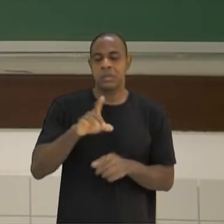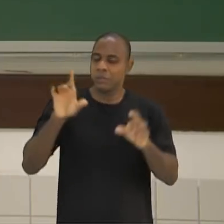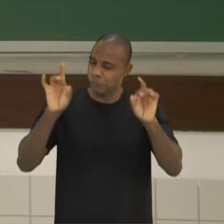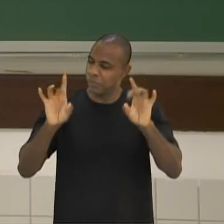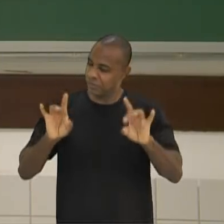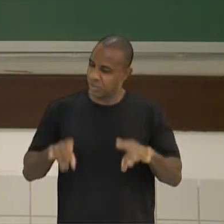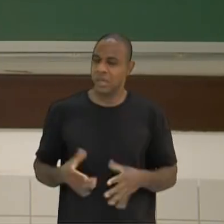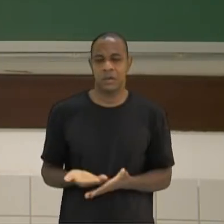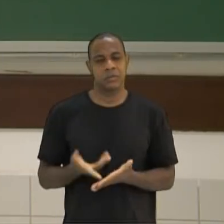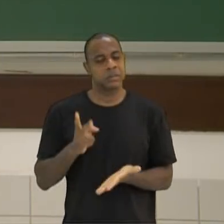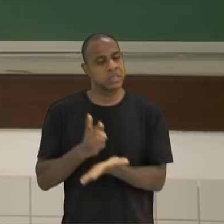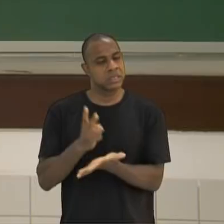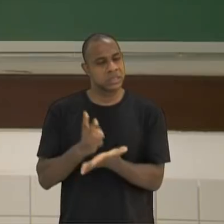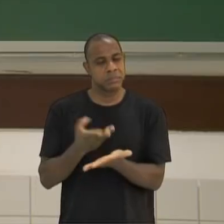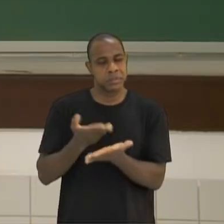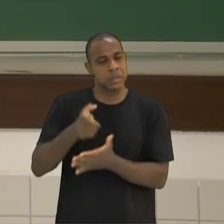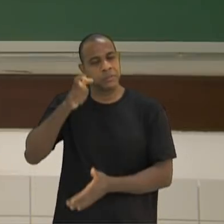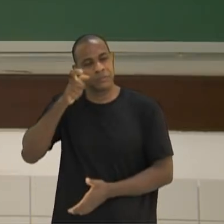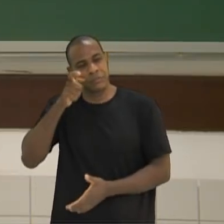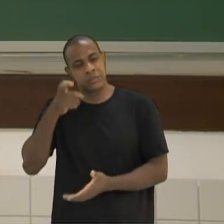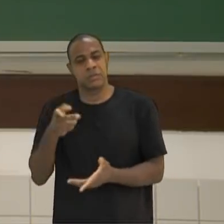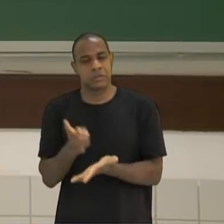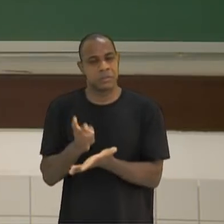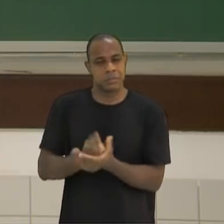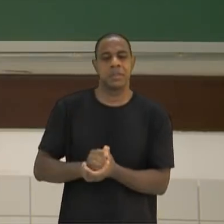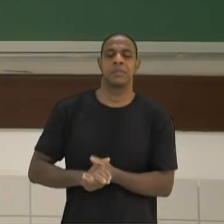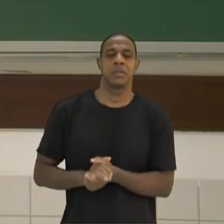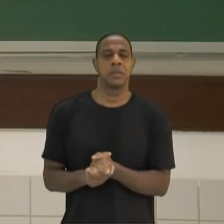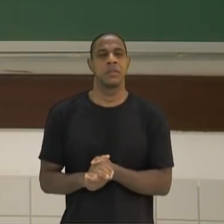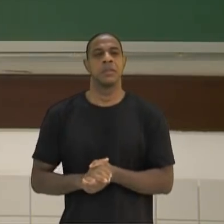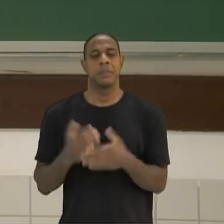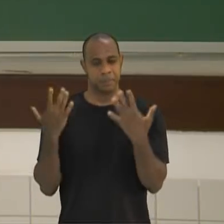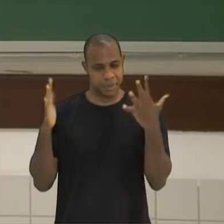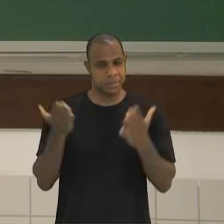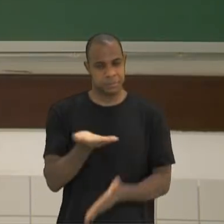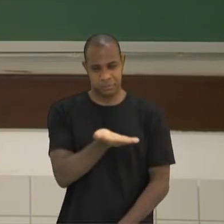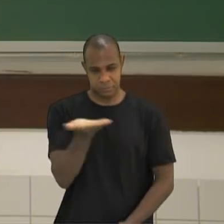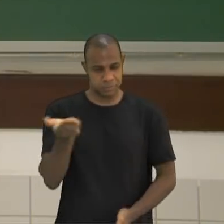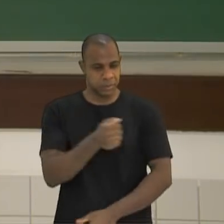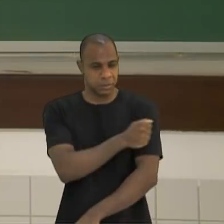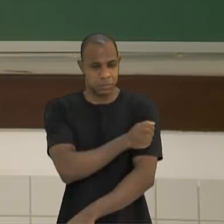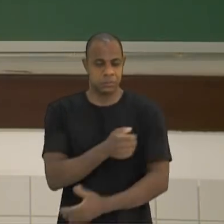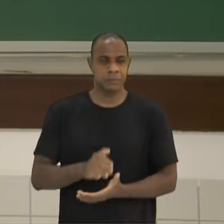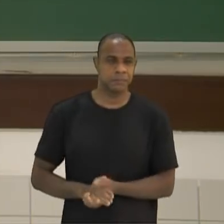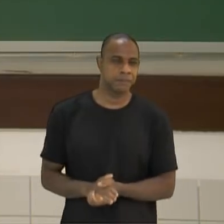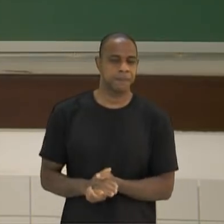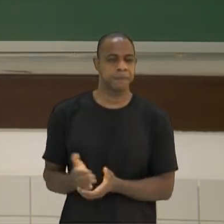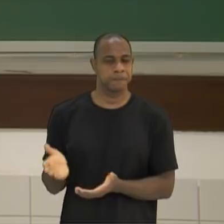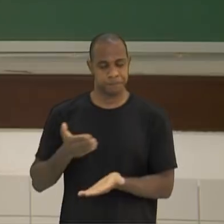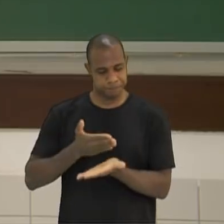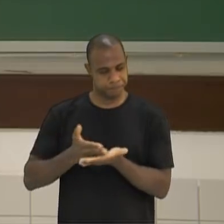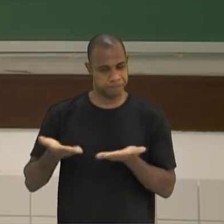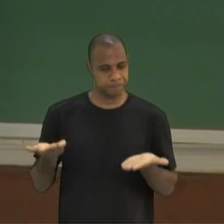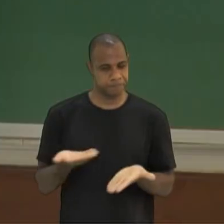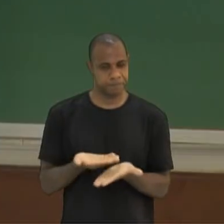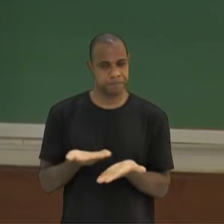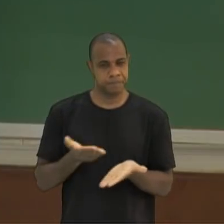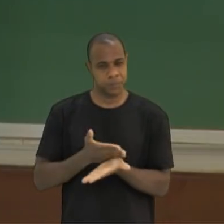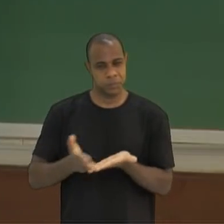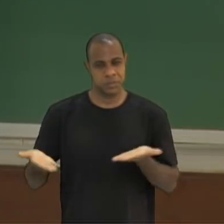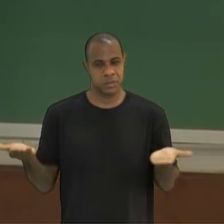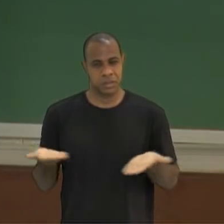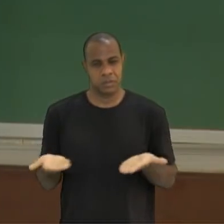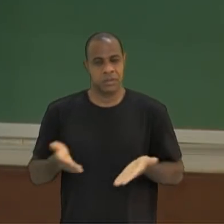especiais, estão aí sempre nos assistindo, prestigiando o nosso trabalho, parabéns! Vamos começar então, eu sou a professora Rosa